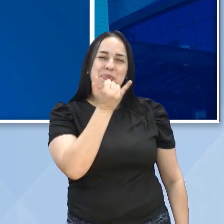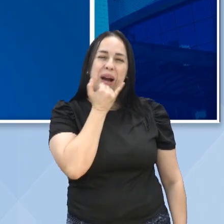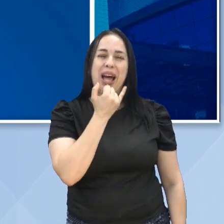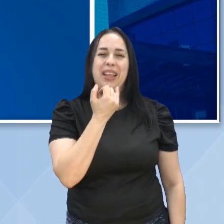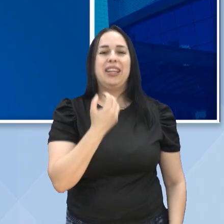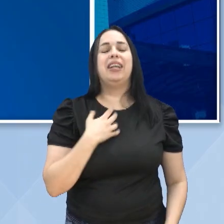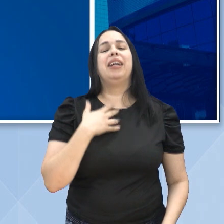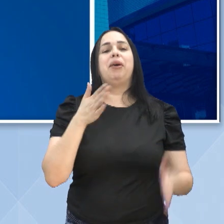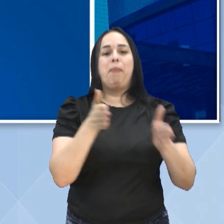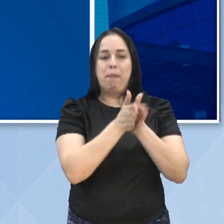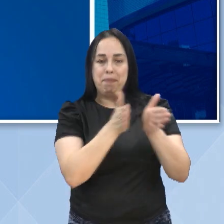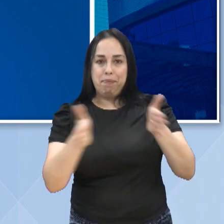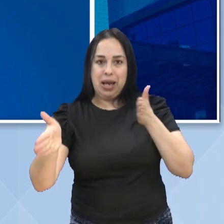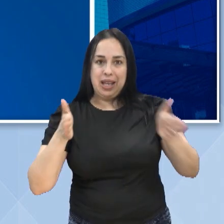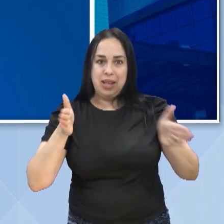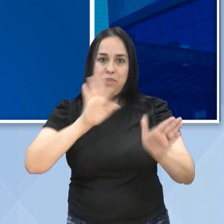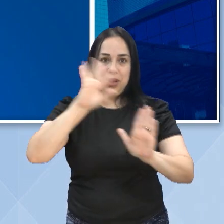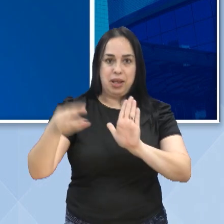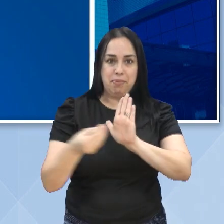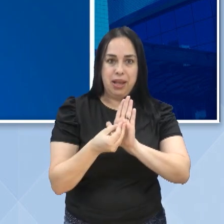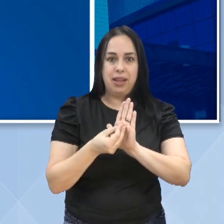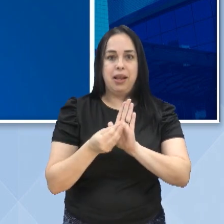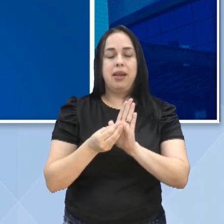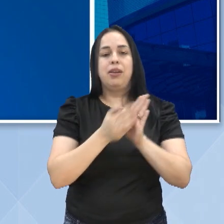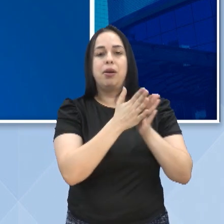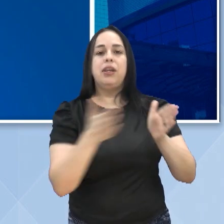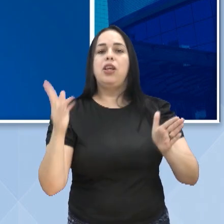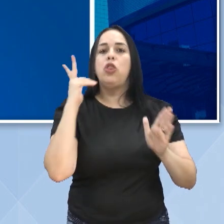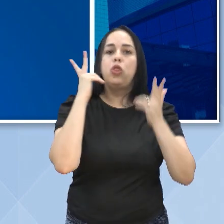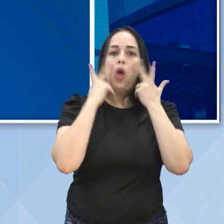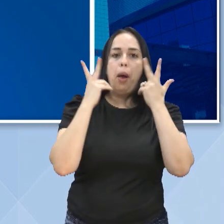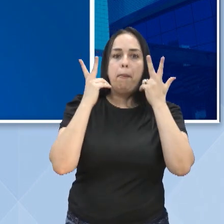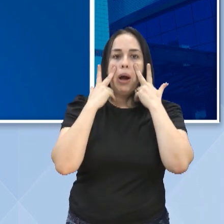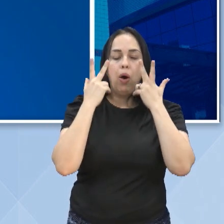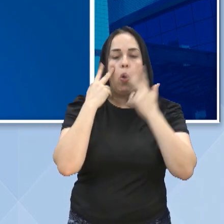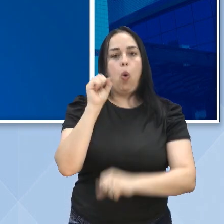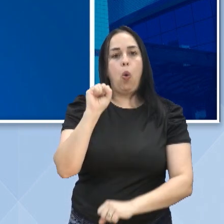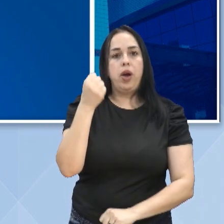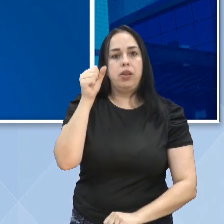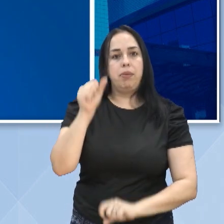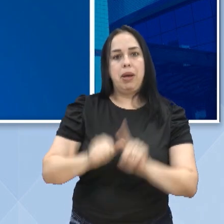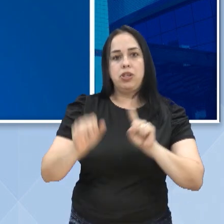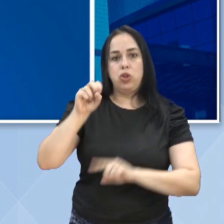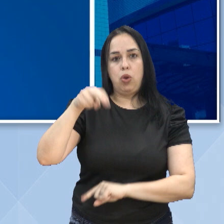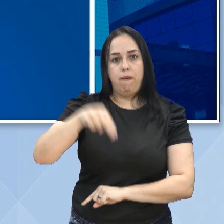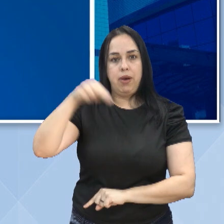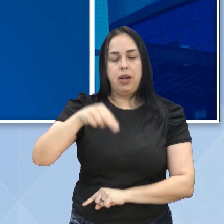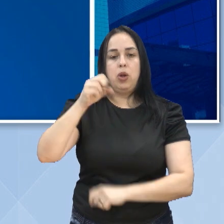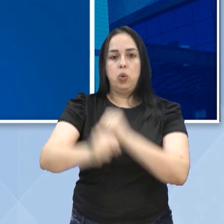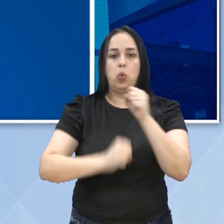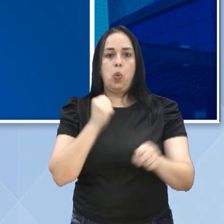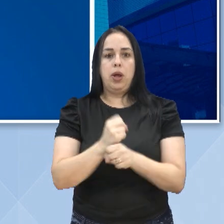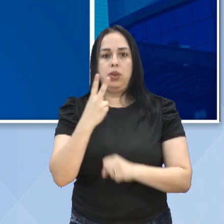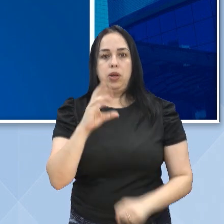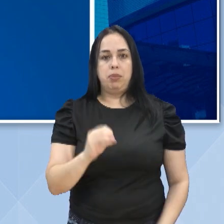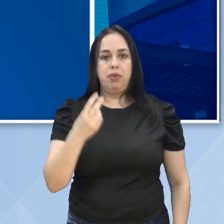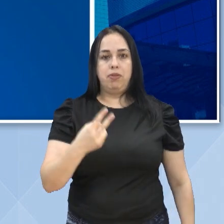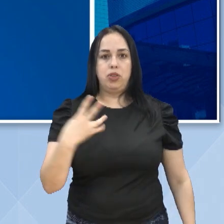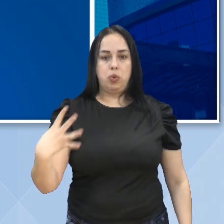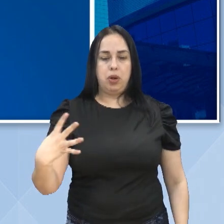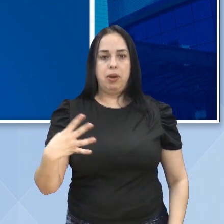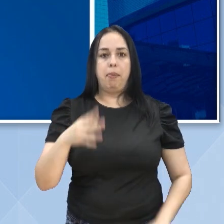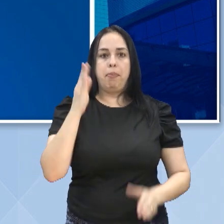Término do prazo para apresentação de emendas, rito ordinário, 8 de novembro de 2024. Processo